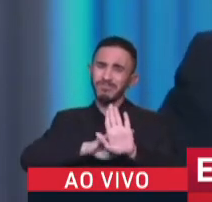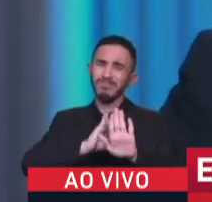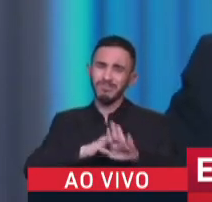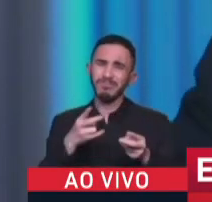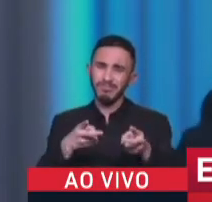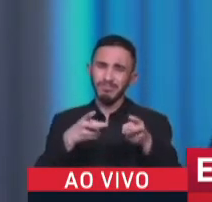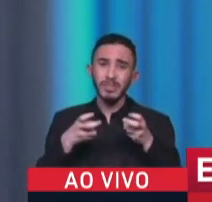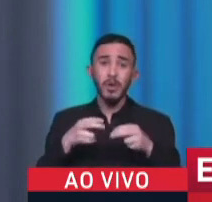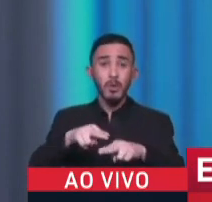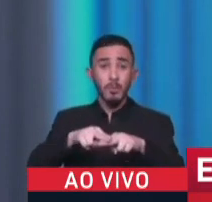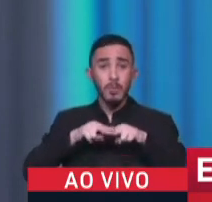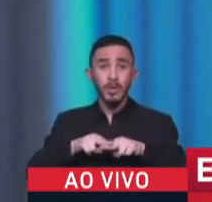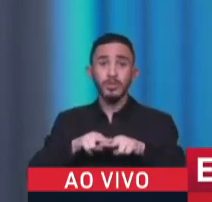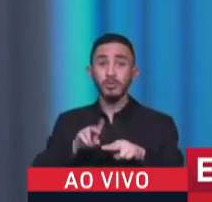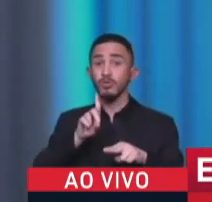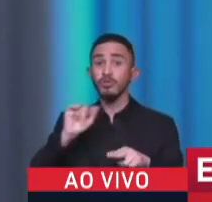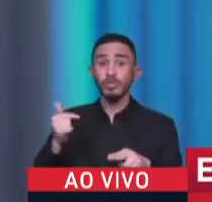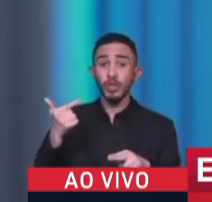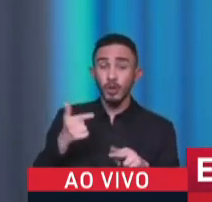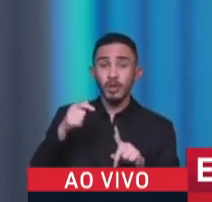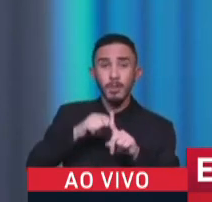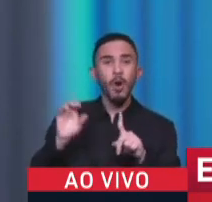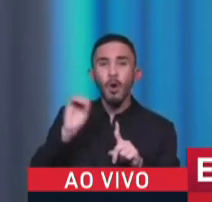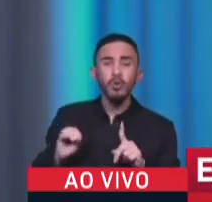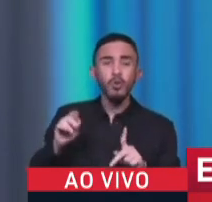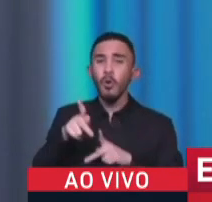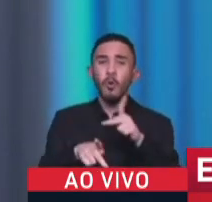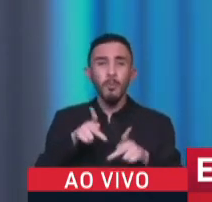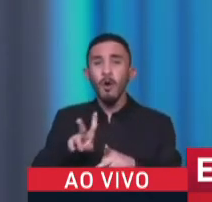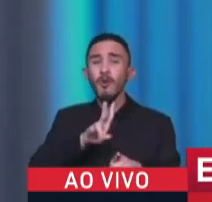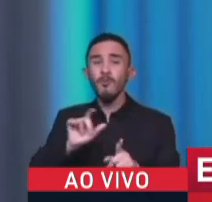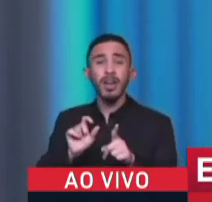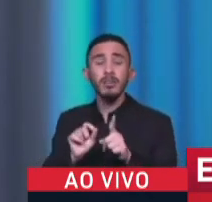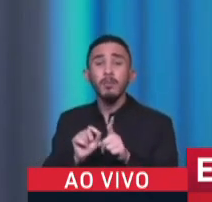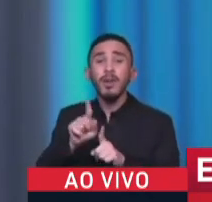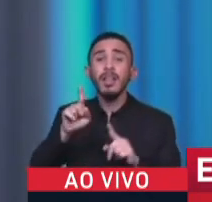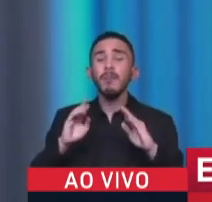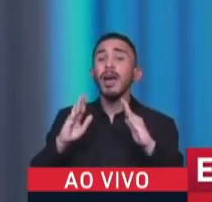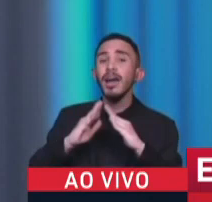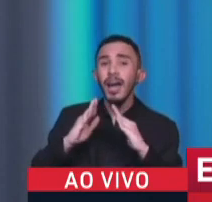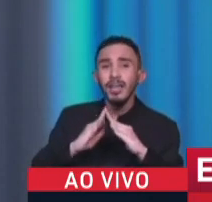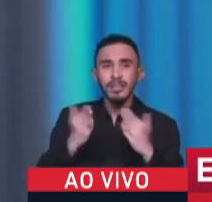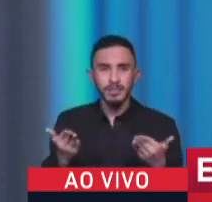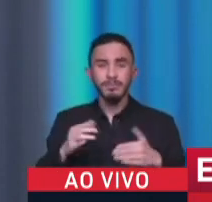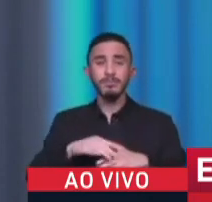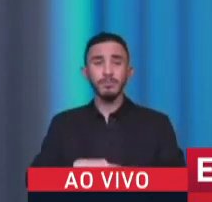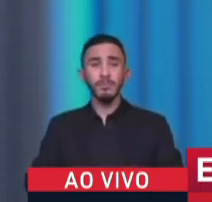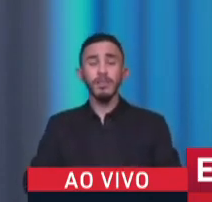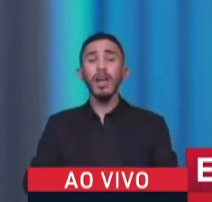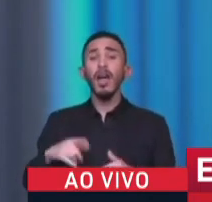pouco estarrecido quando a gente vê o Ciro Gomes, às vezes o Luiz Felipe Dávila e essa turminha que se diz de